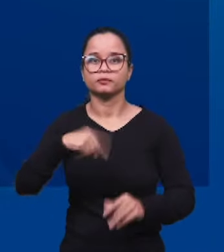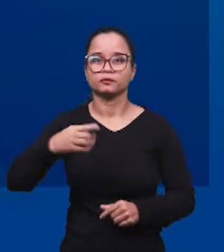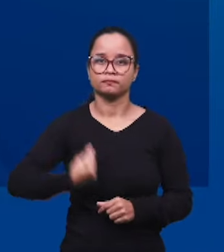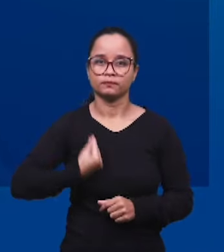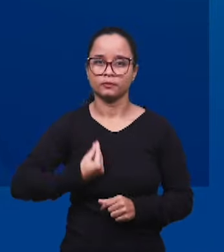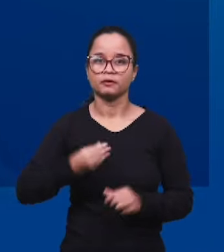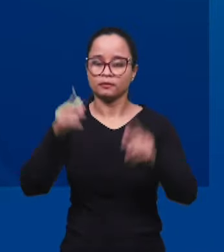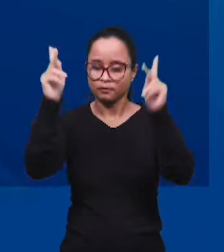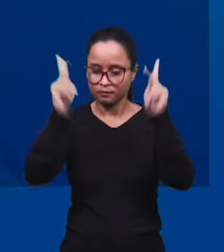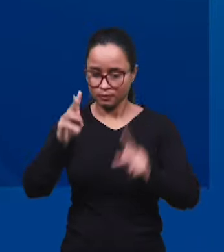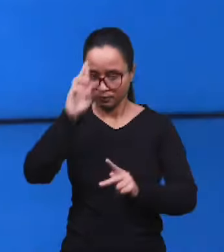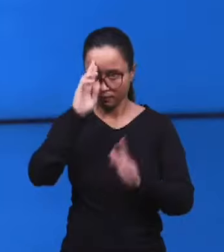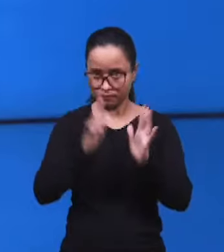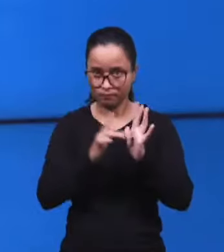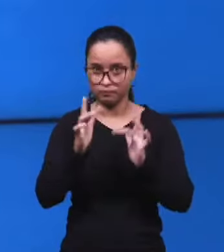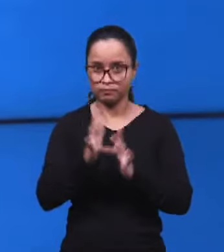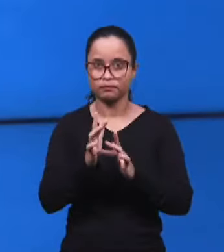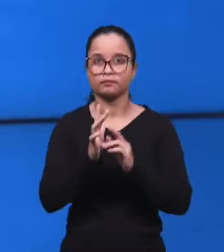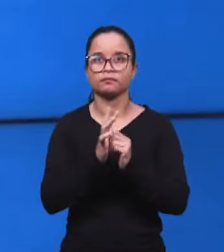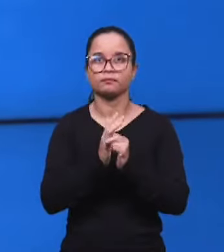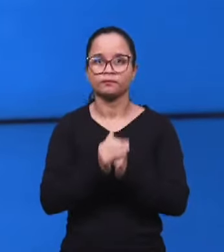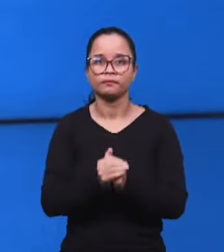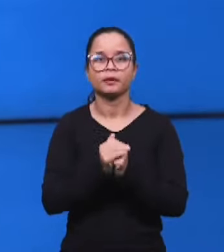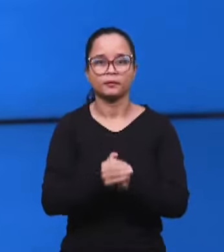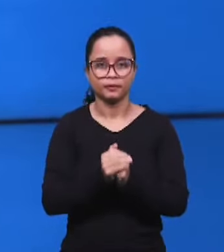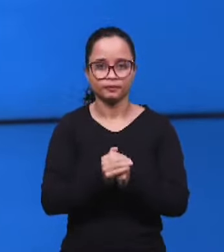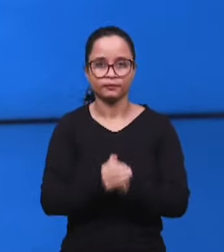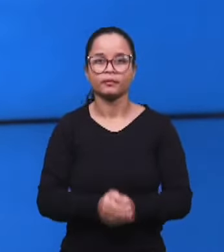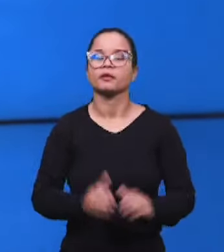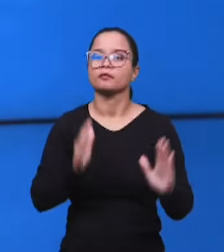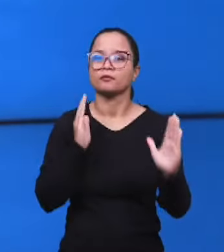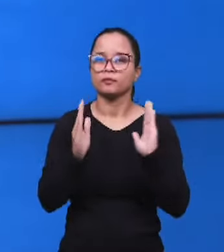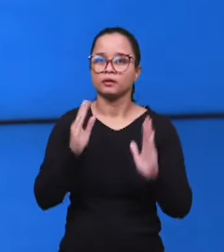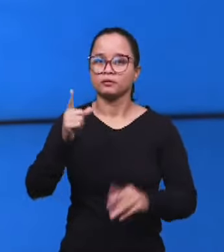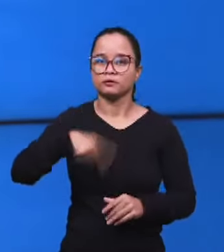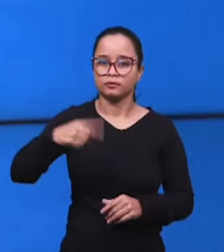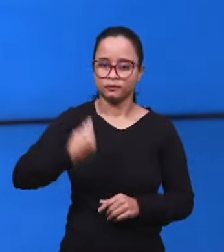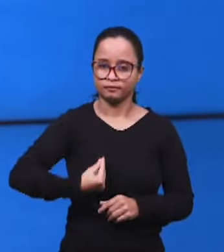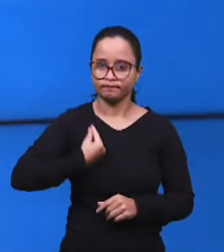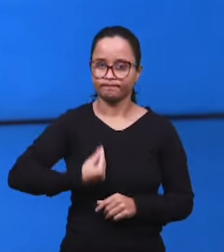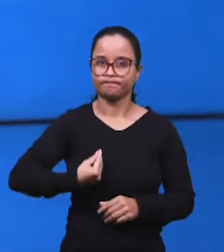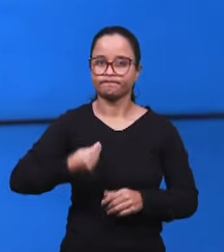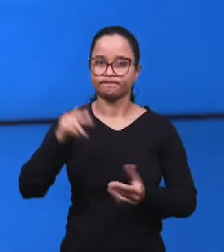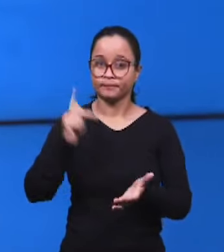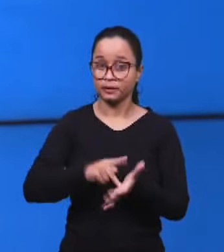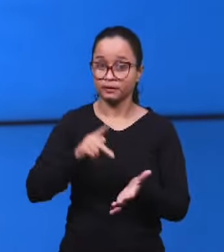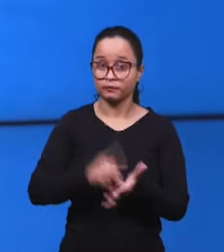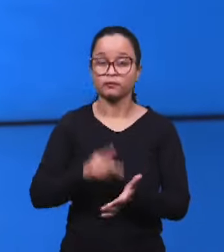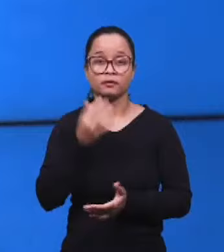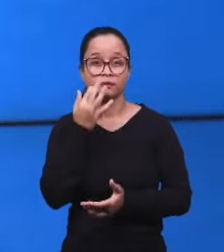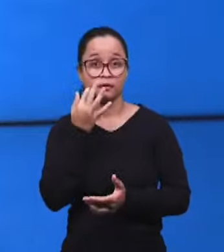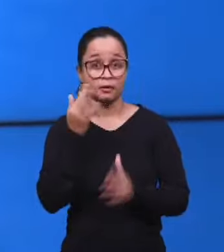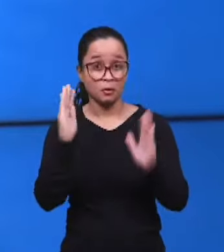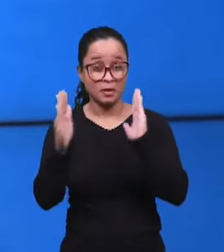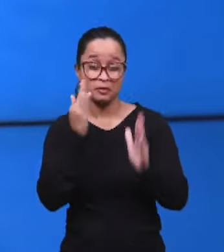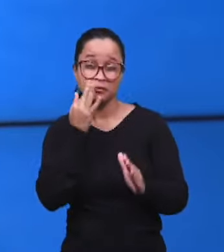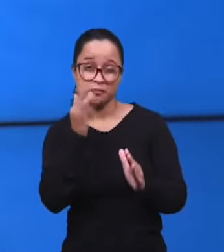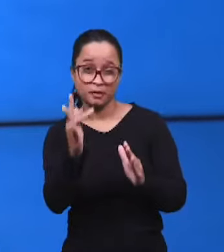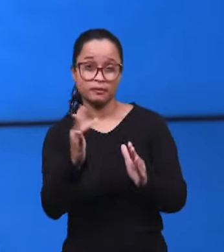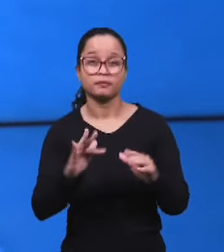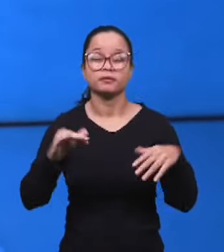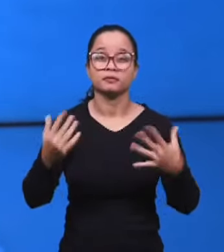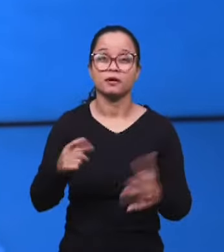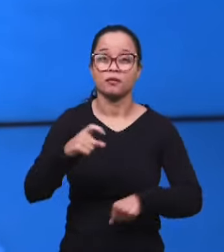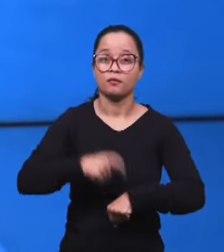A paz do Senhor Jesus. Amém, irmã Genilda. Esse é o tempo realmente que nós estamos vivendo, né? O tempo do breve é aquele momento em que o